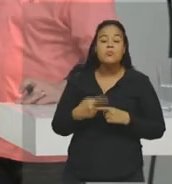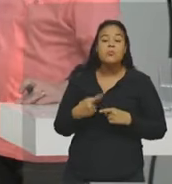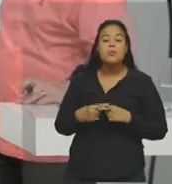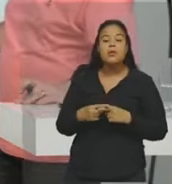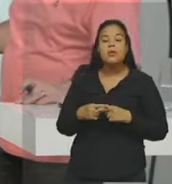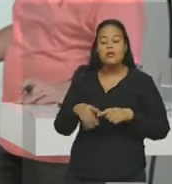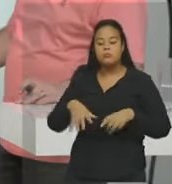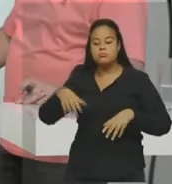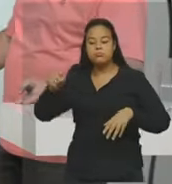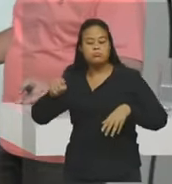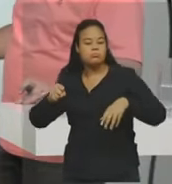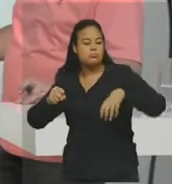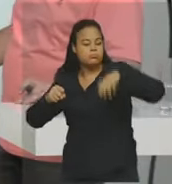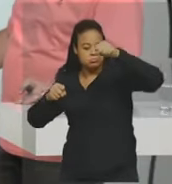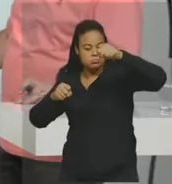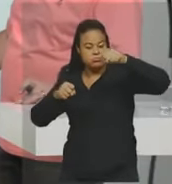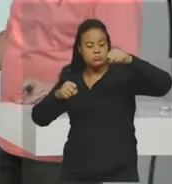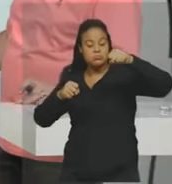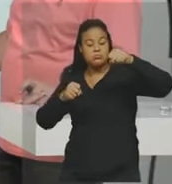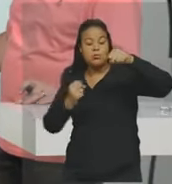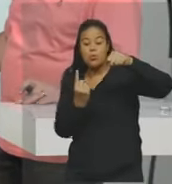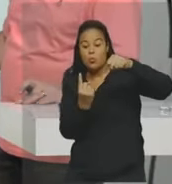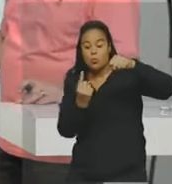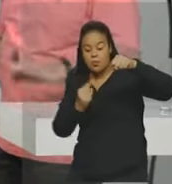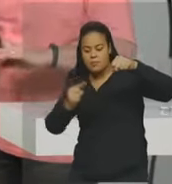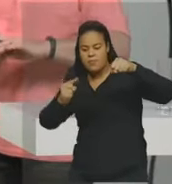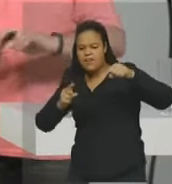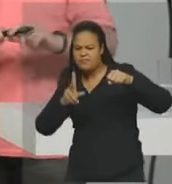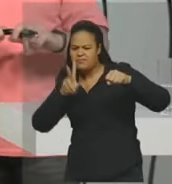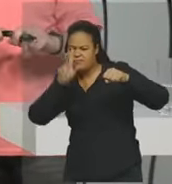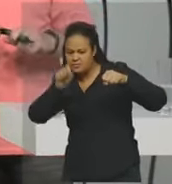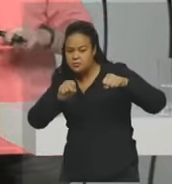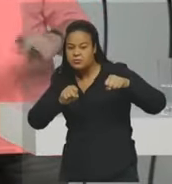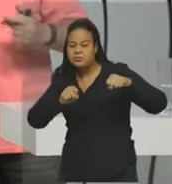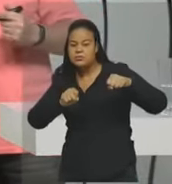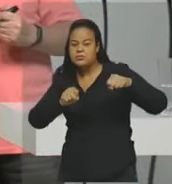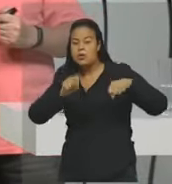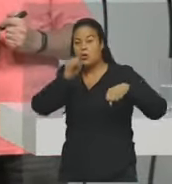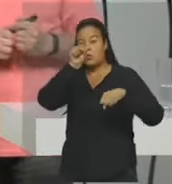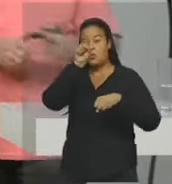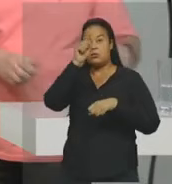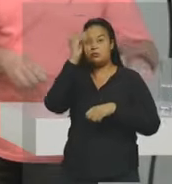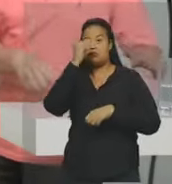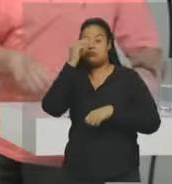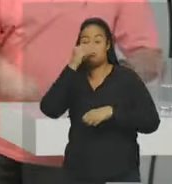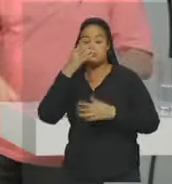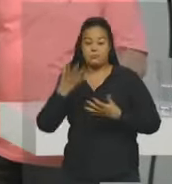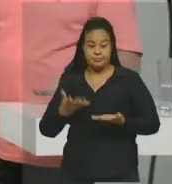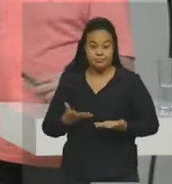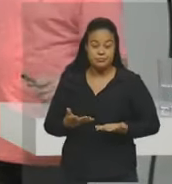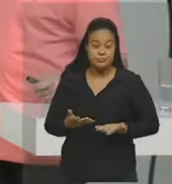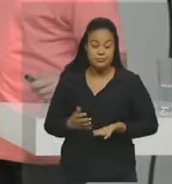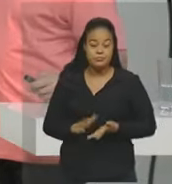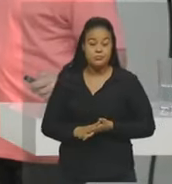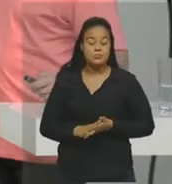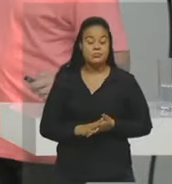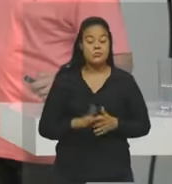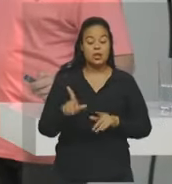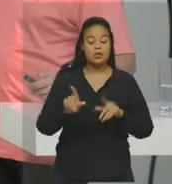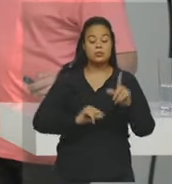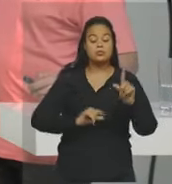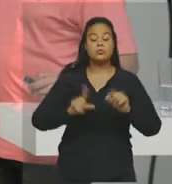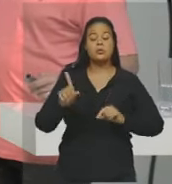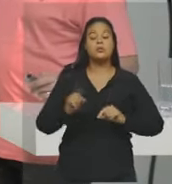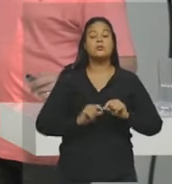duas lâmpadas suportam correntes de até 1 ampere. Ok? Então, vamos ver as opções que foram dadas para nós. O que vai acontecer